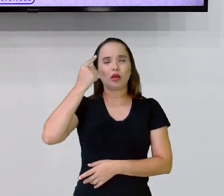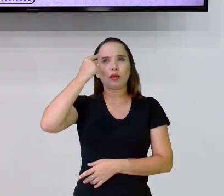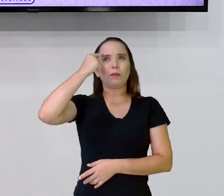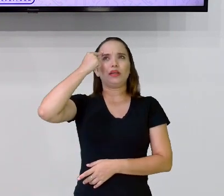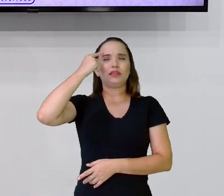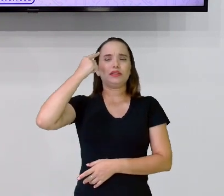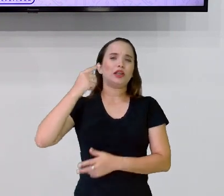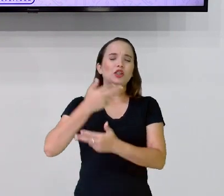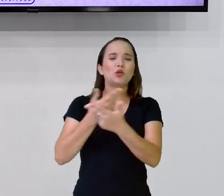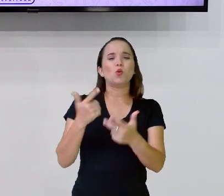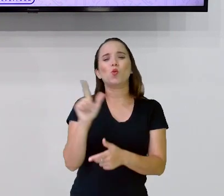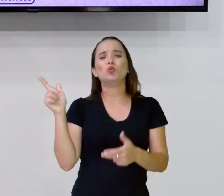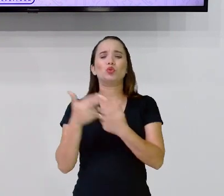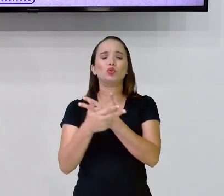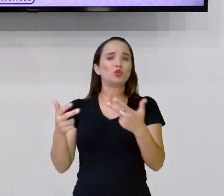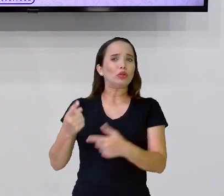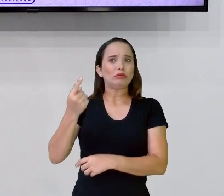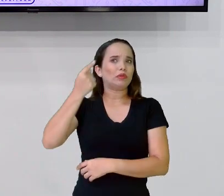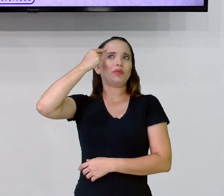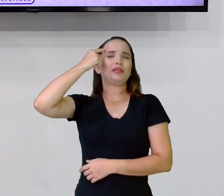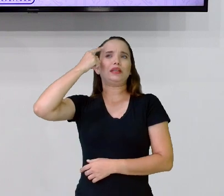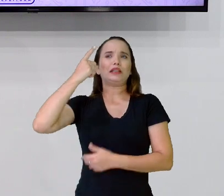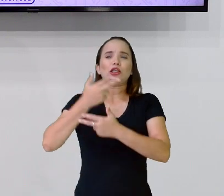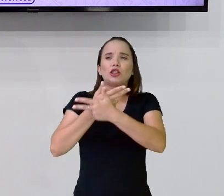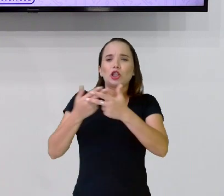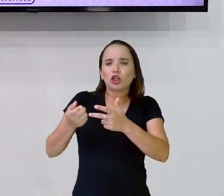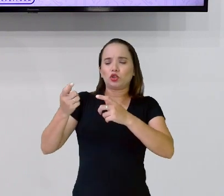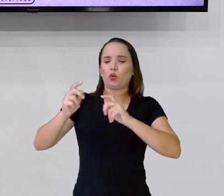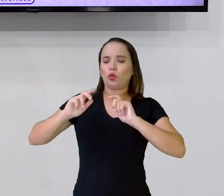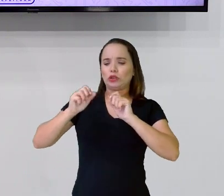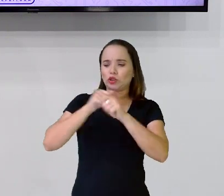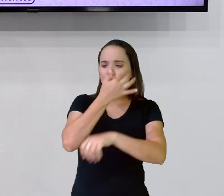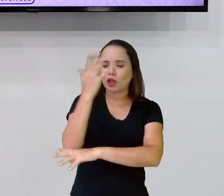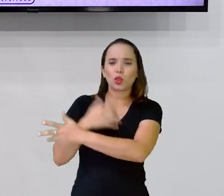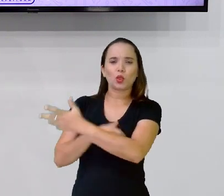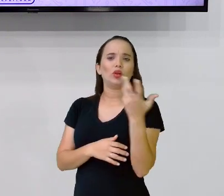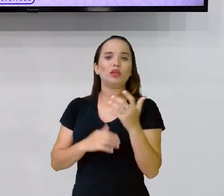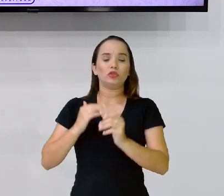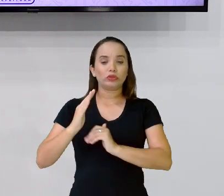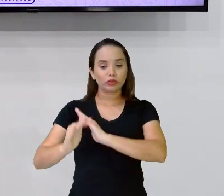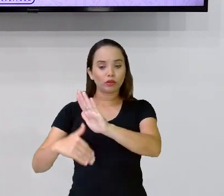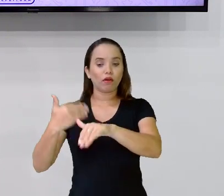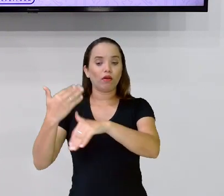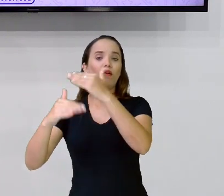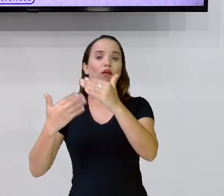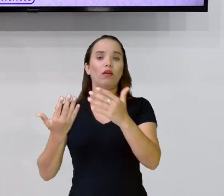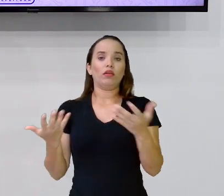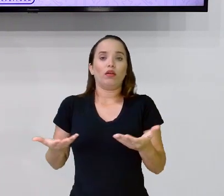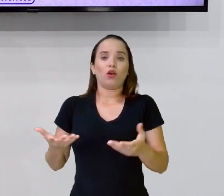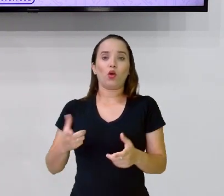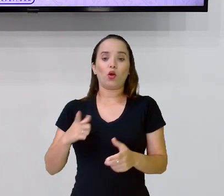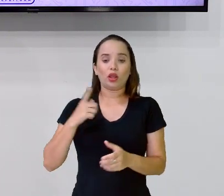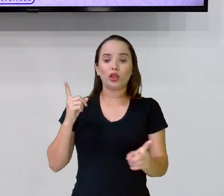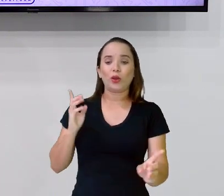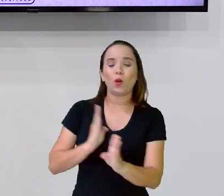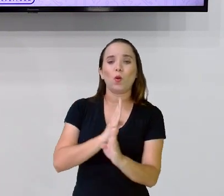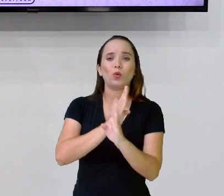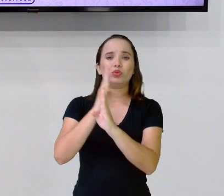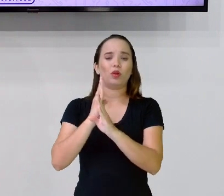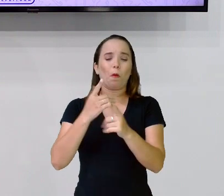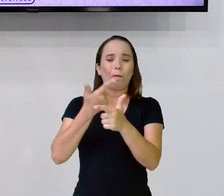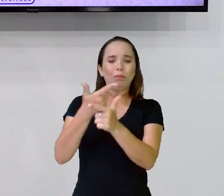naturais, nesses recursos humanos, e aí a gente está progredindo de uma forma que a gente chegou a esse momento de crise, né? Então